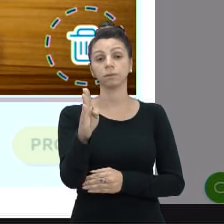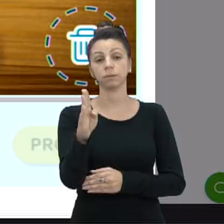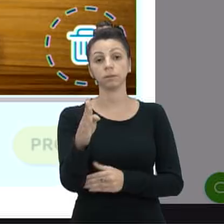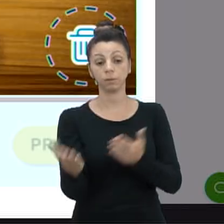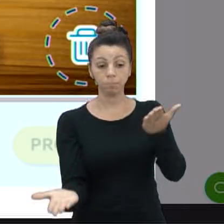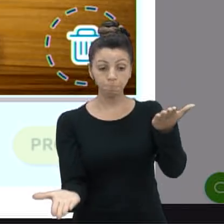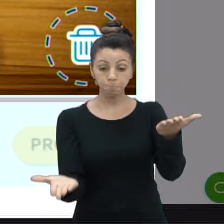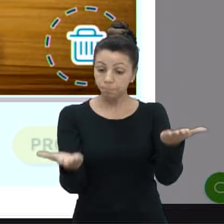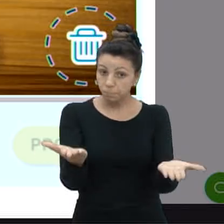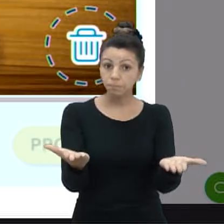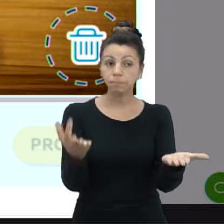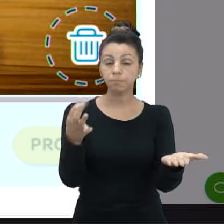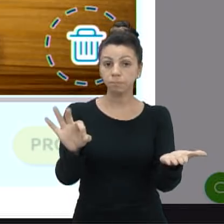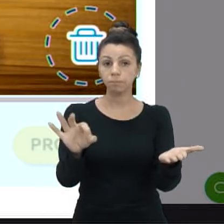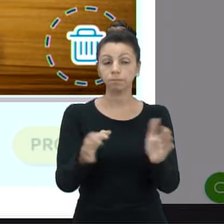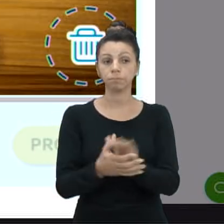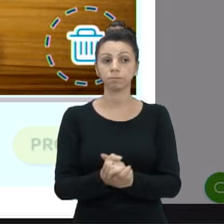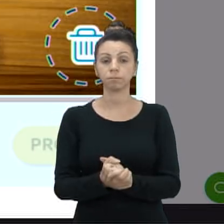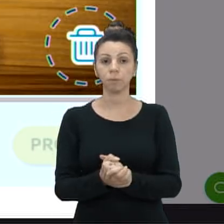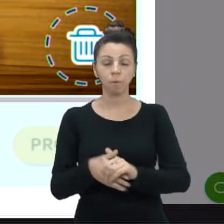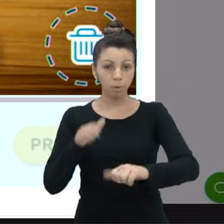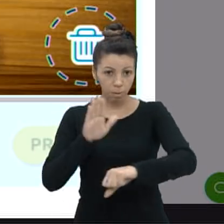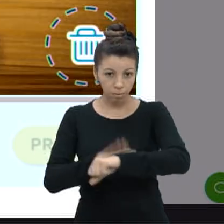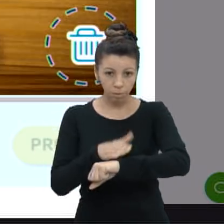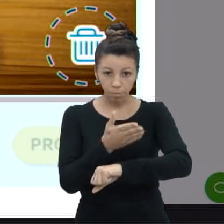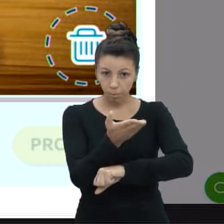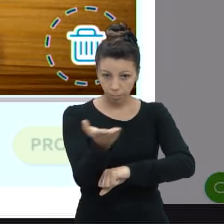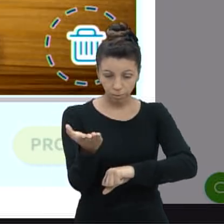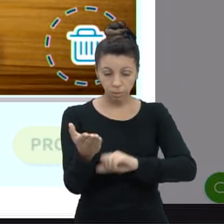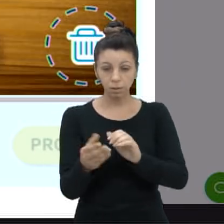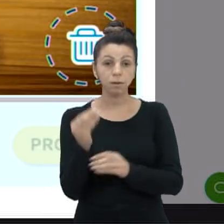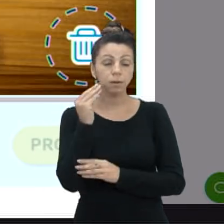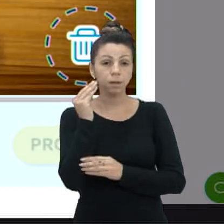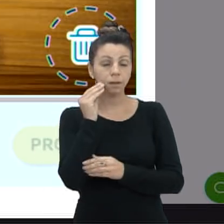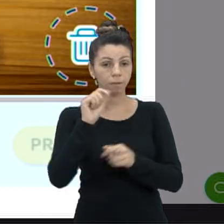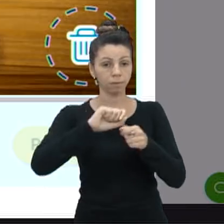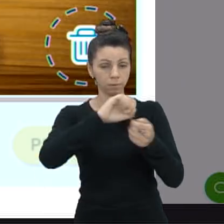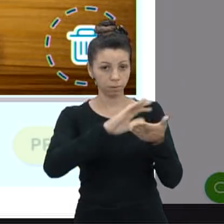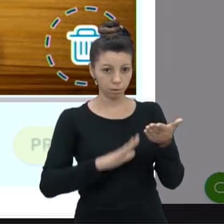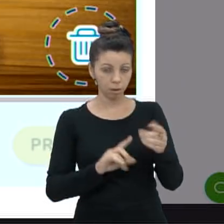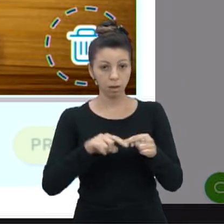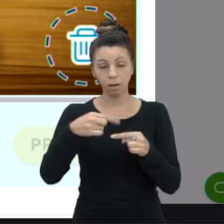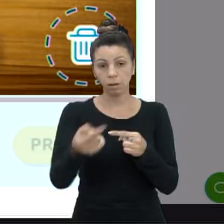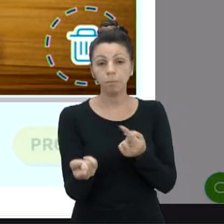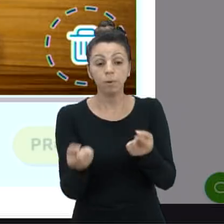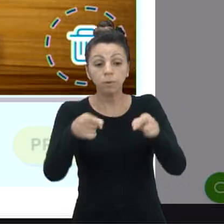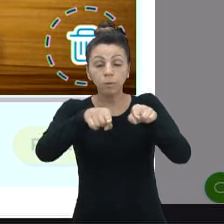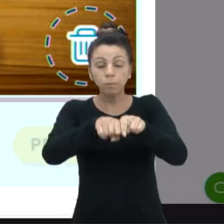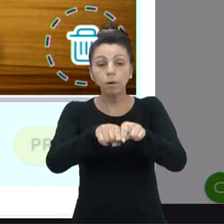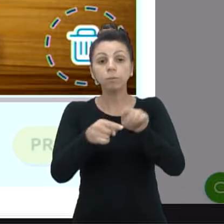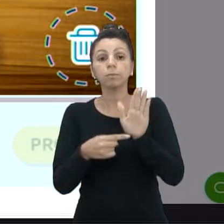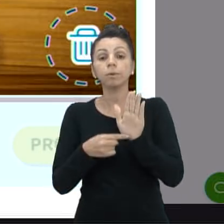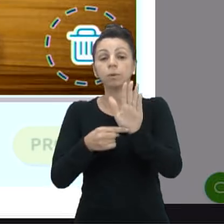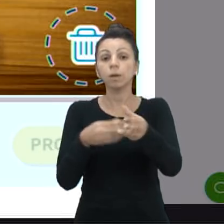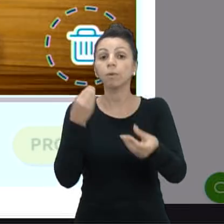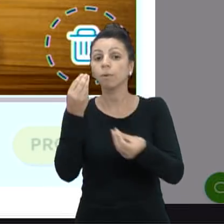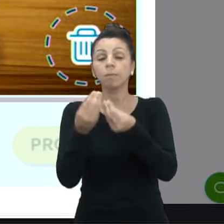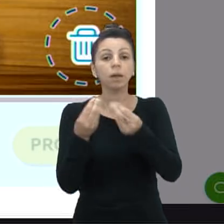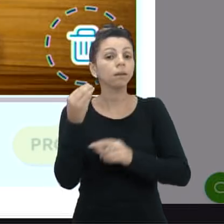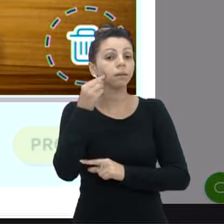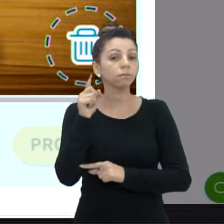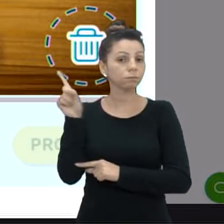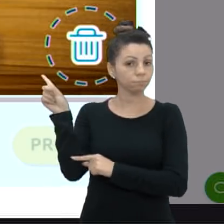certo na hora de colocar. Para isso eu vou dar uns minutinhos para vocês tentarem fazer e eu vou voltar e mostrar para vocês no quadro como que faz este.